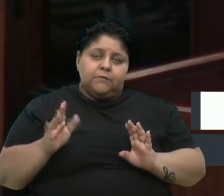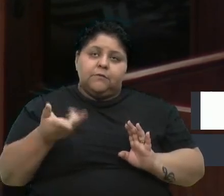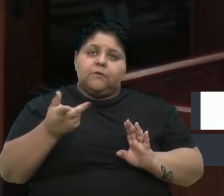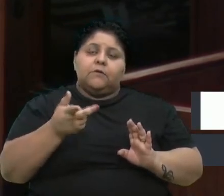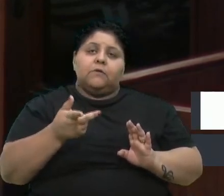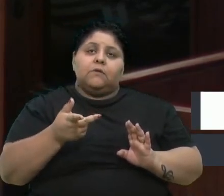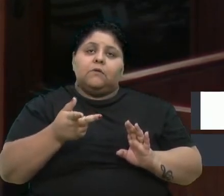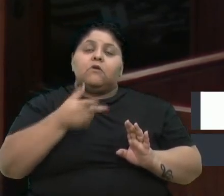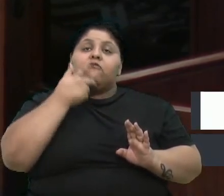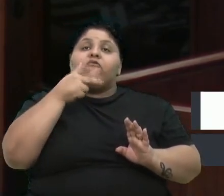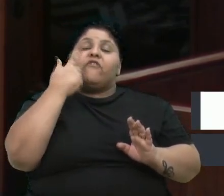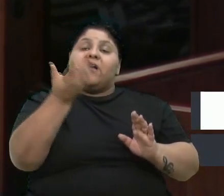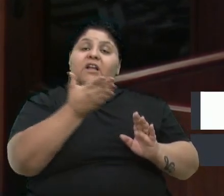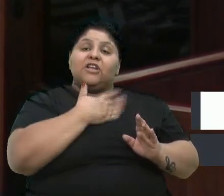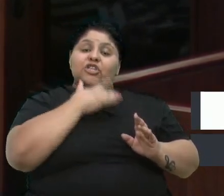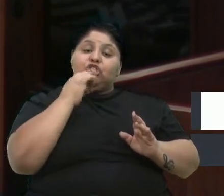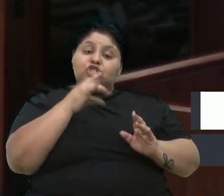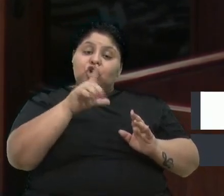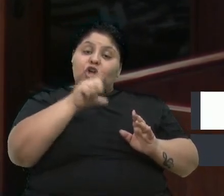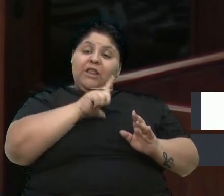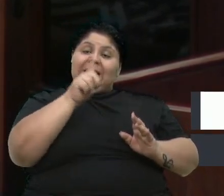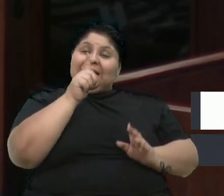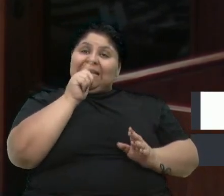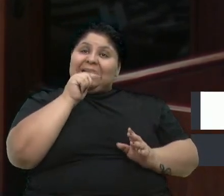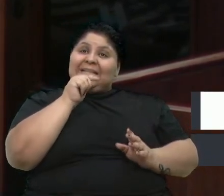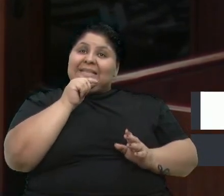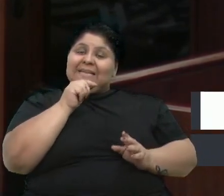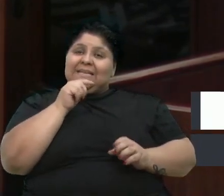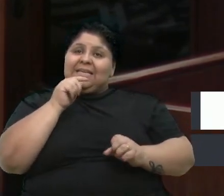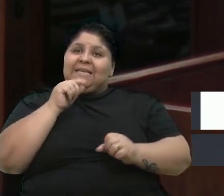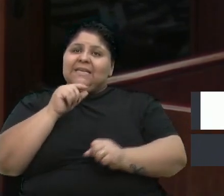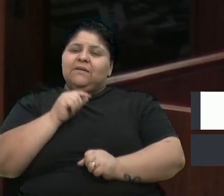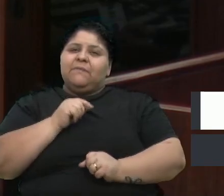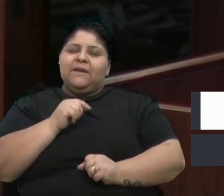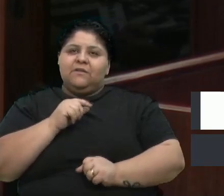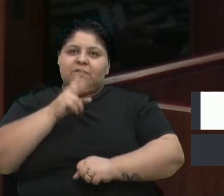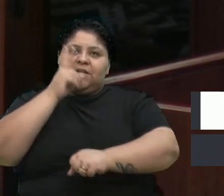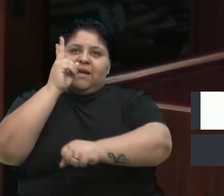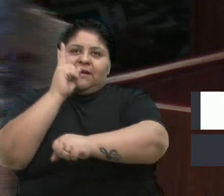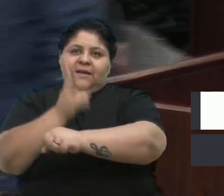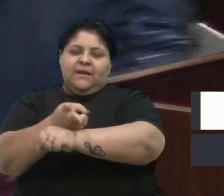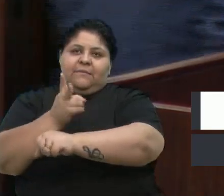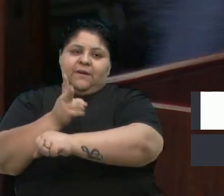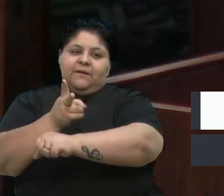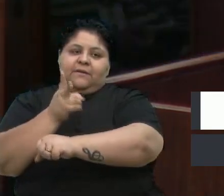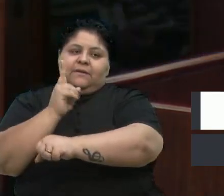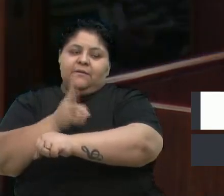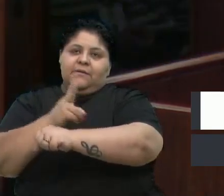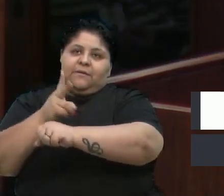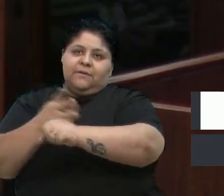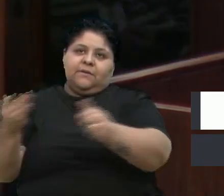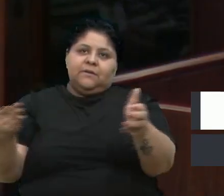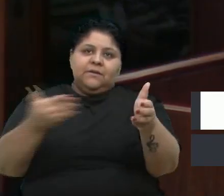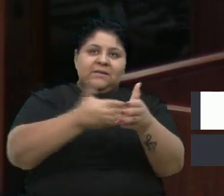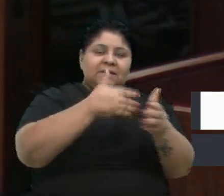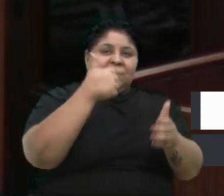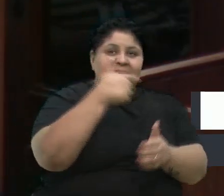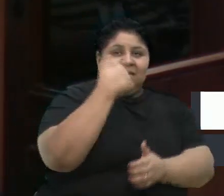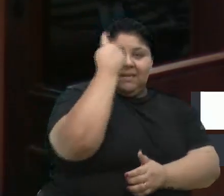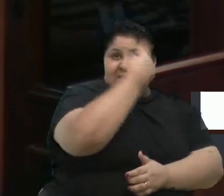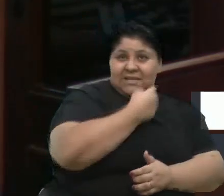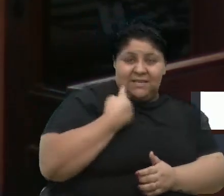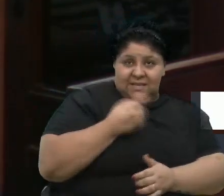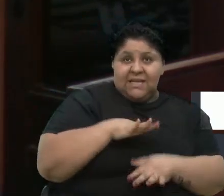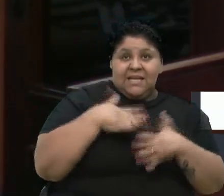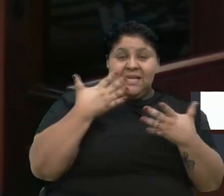que só está tendo água da meia-noite às 7 da manhã. Então, todas as mulheres têm que trabalhar